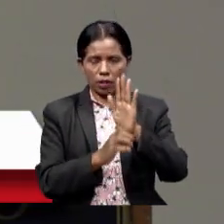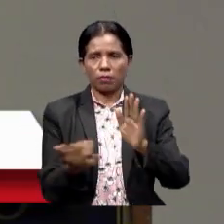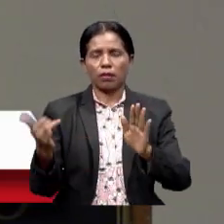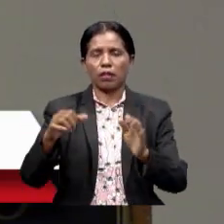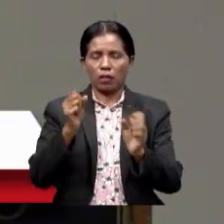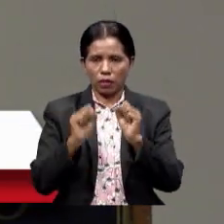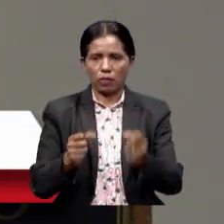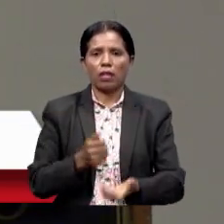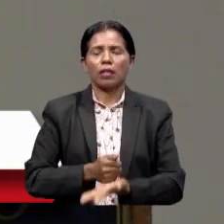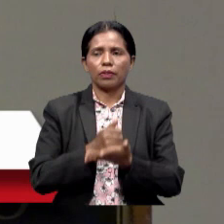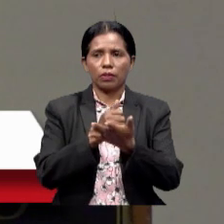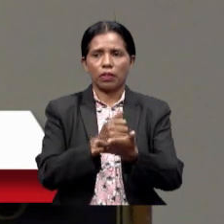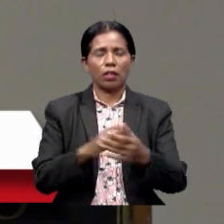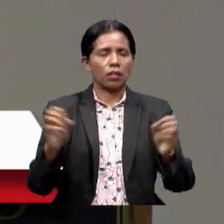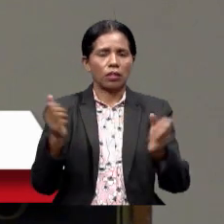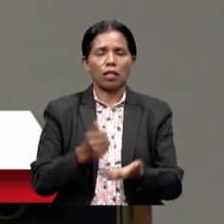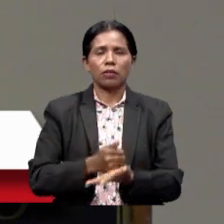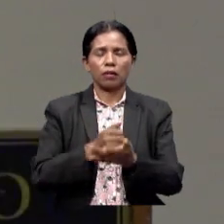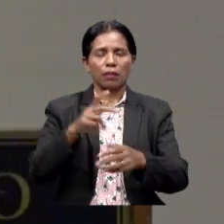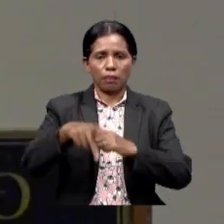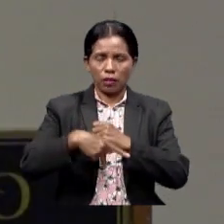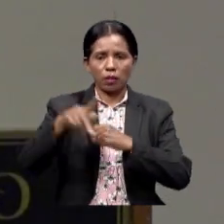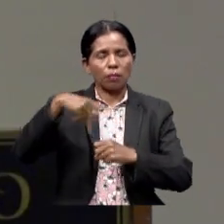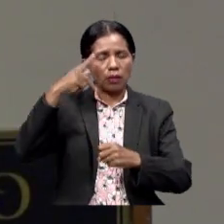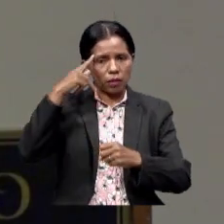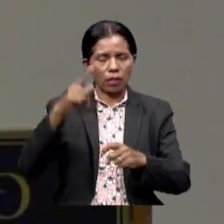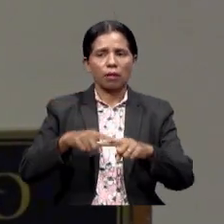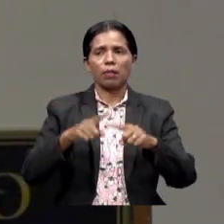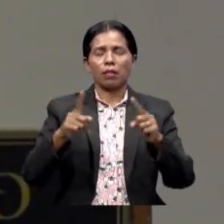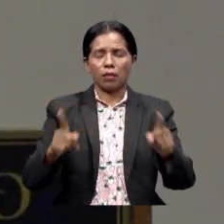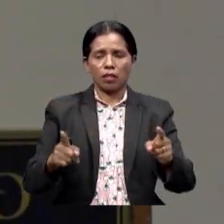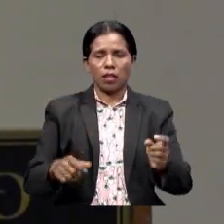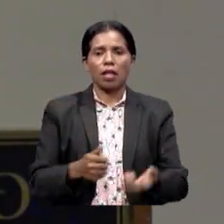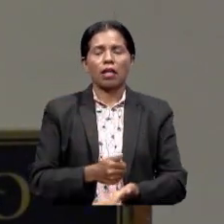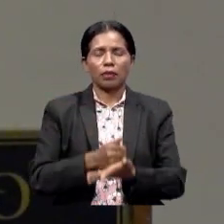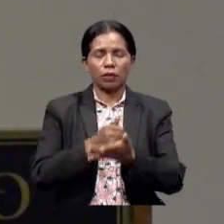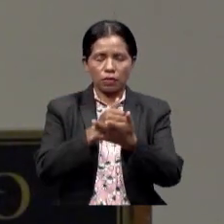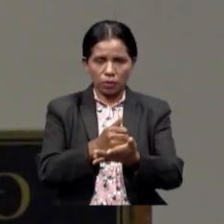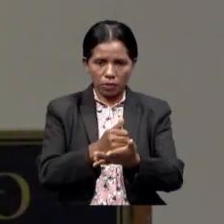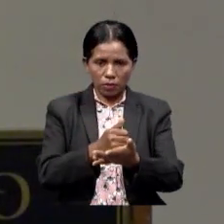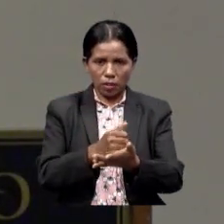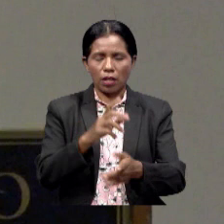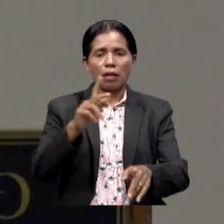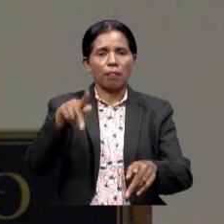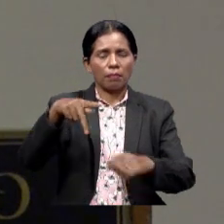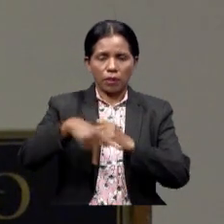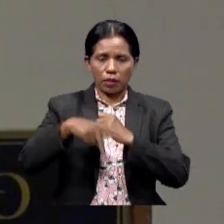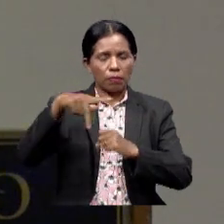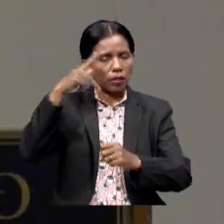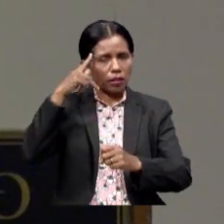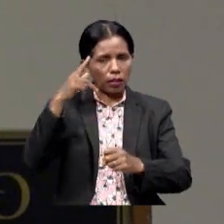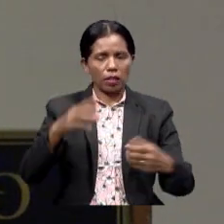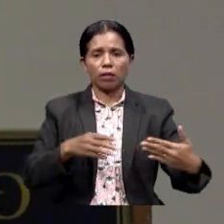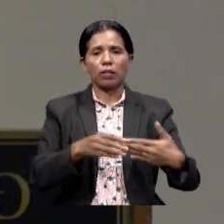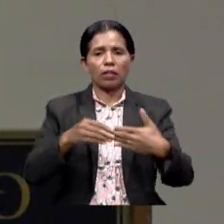azuda. Los azuda itu partido politik, maybe mos azuda quadro partido politik sebenarnya bagi iha cargo publik atau bela toma